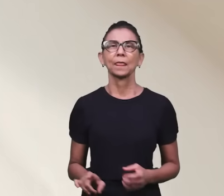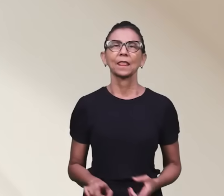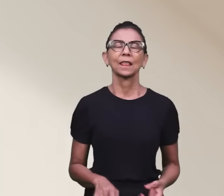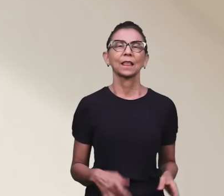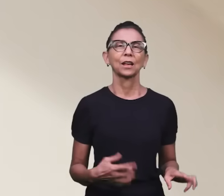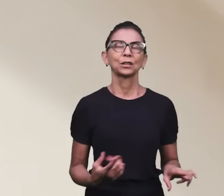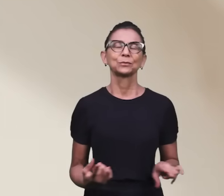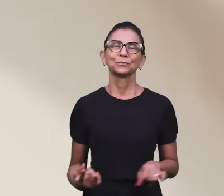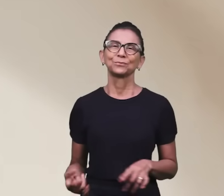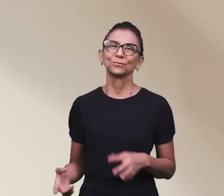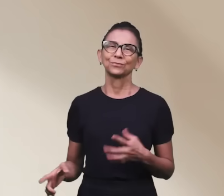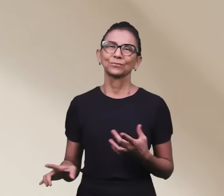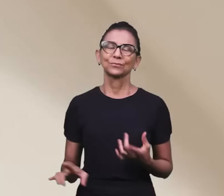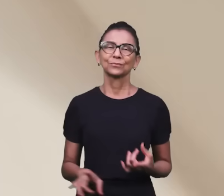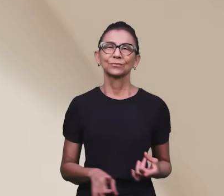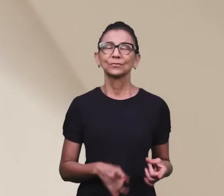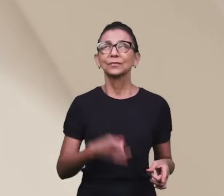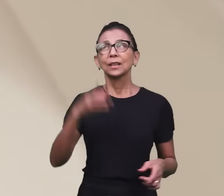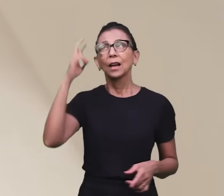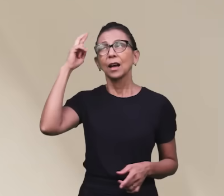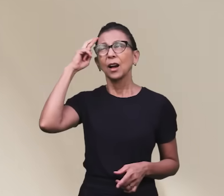libertação.